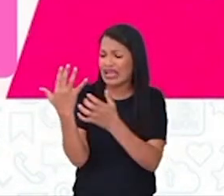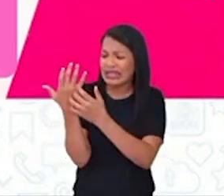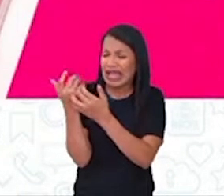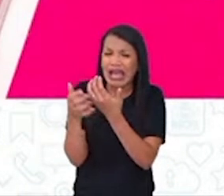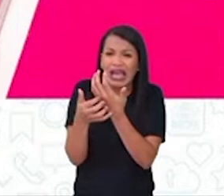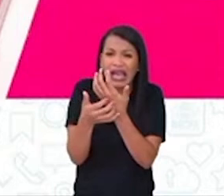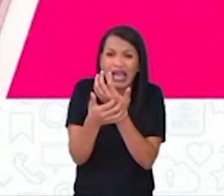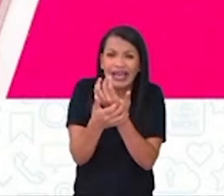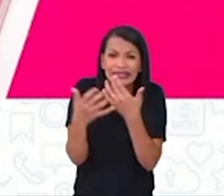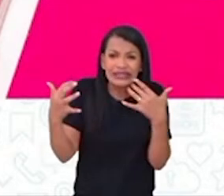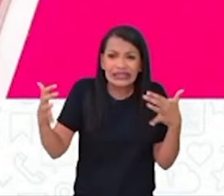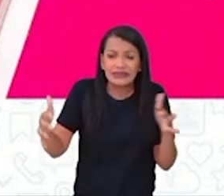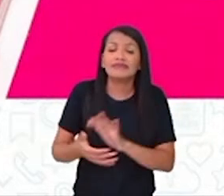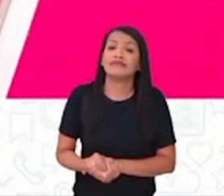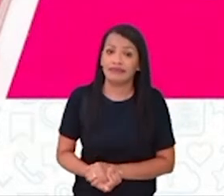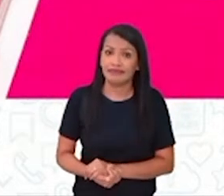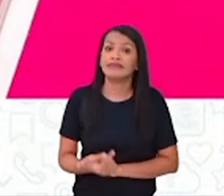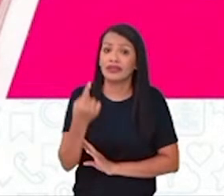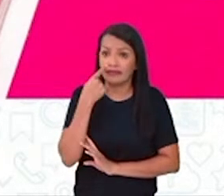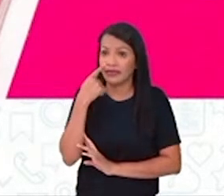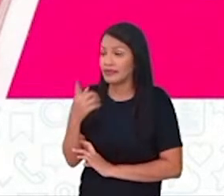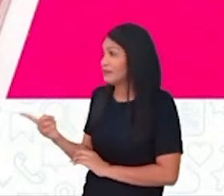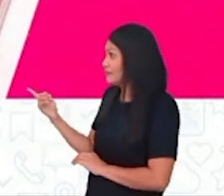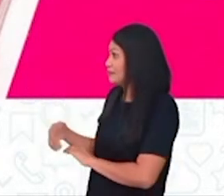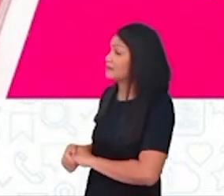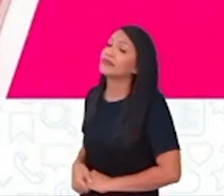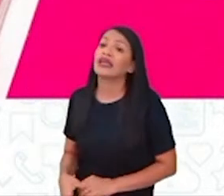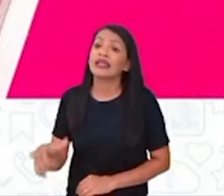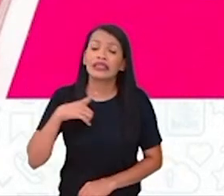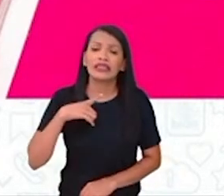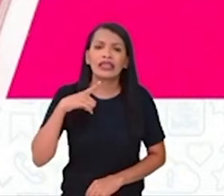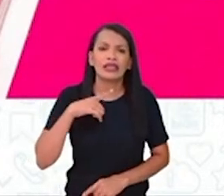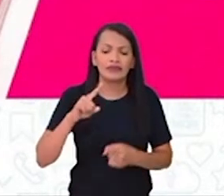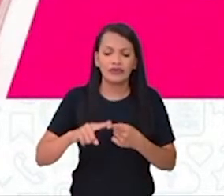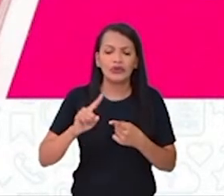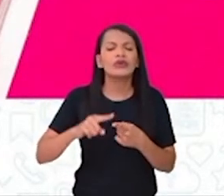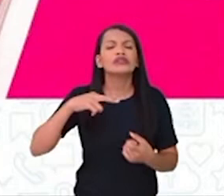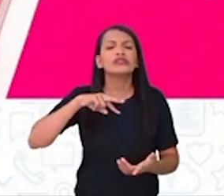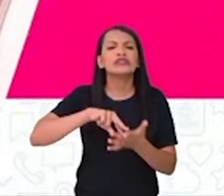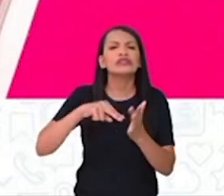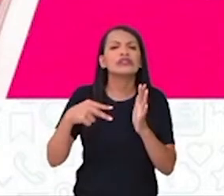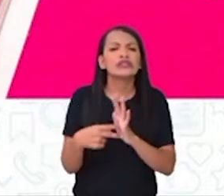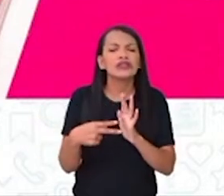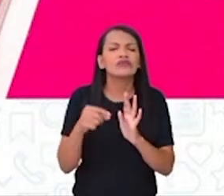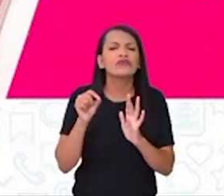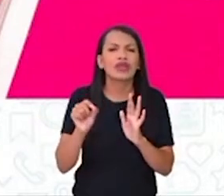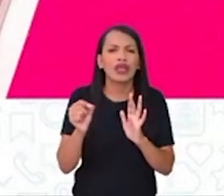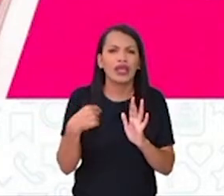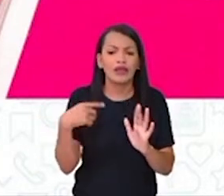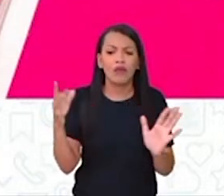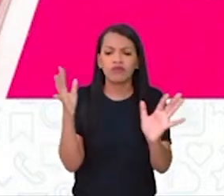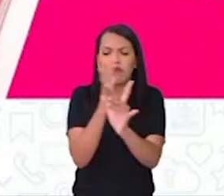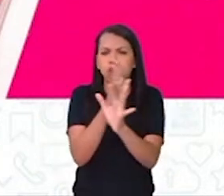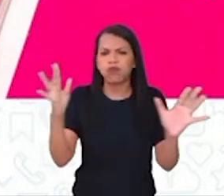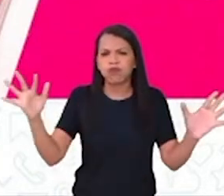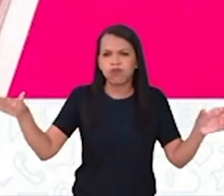última oração, ó. Na oração 1, o formigueiro tem o sentido de multidão. Na 2, de coceira. E, finalmente, na